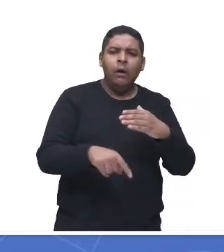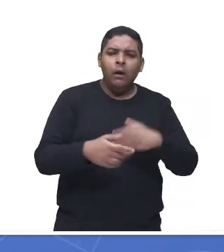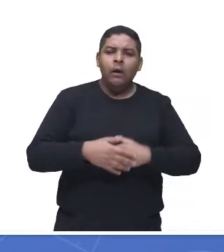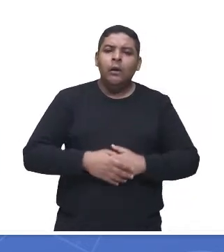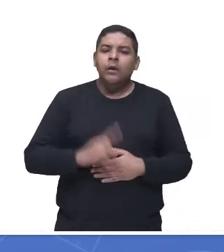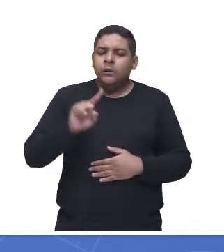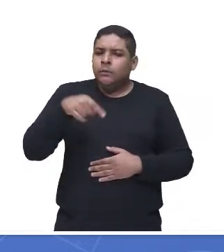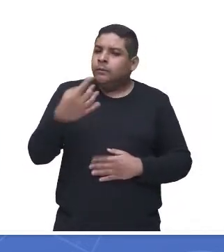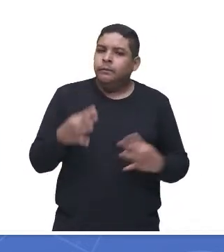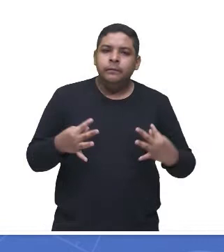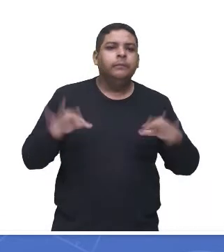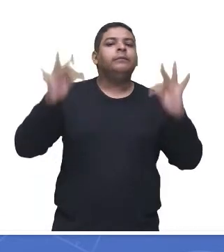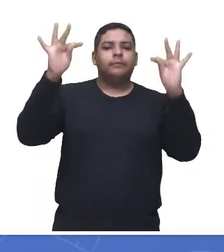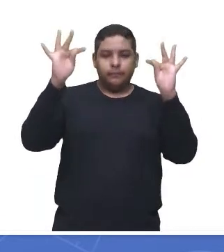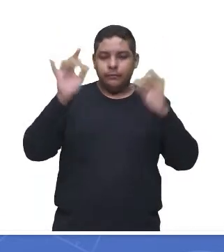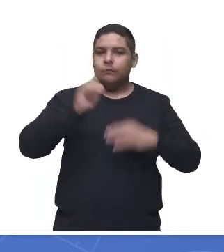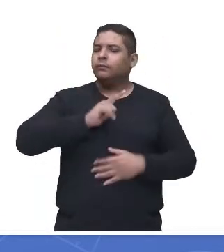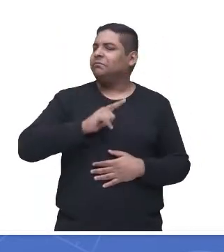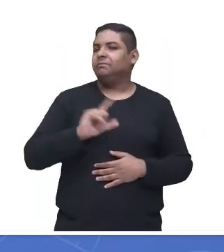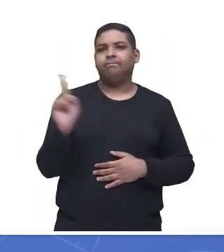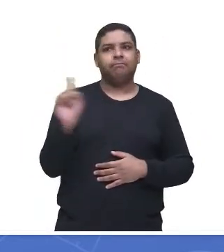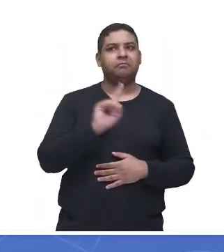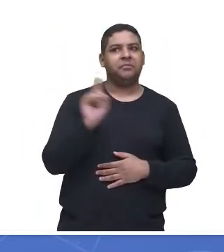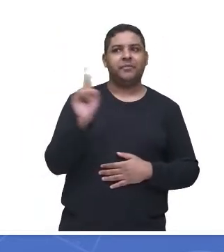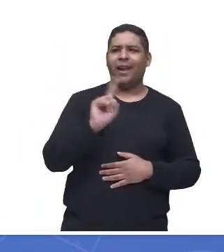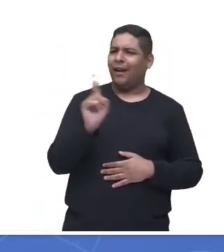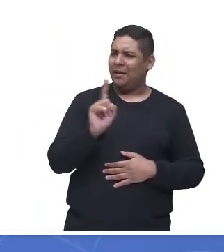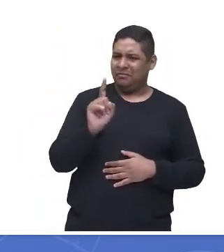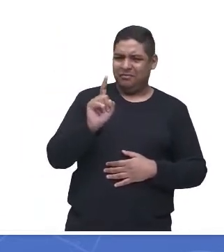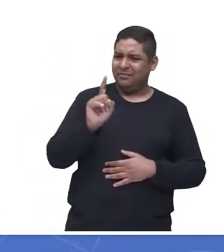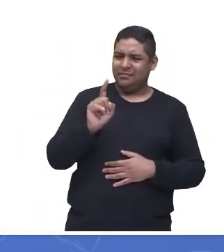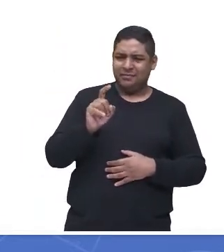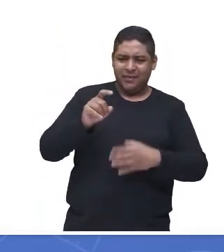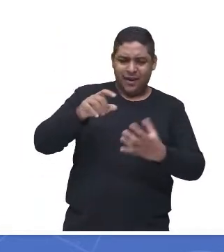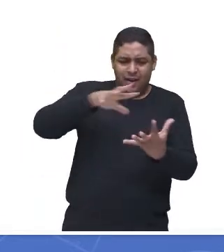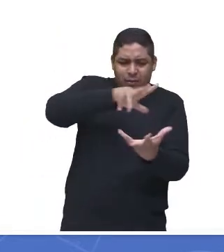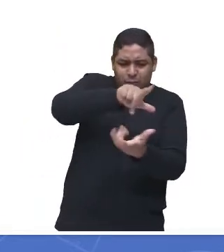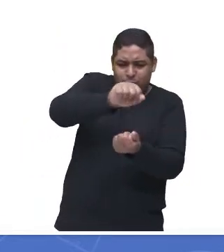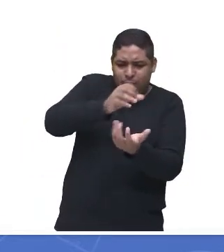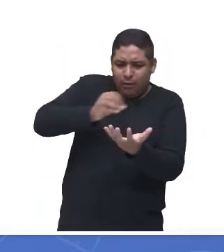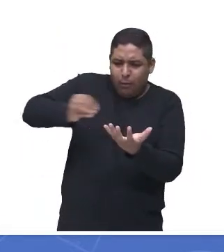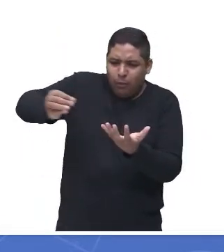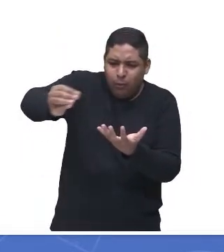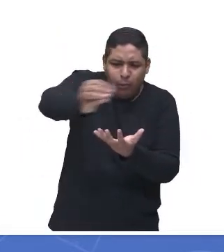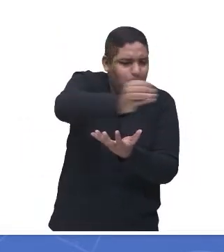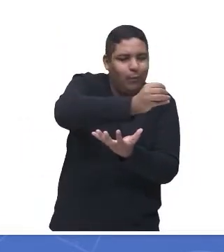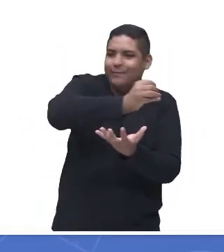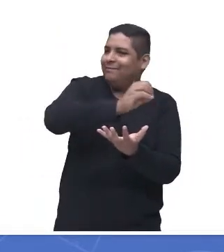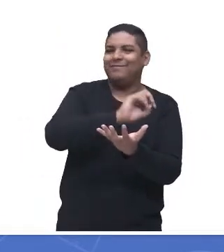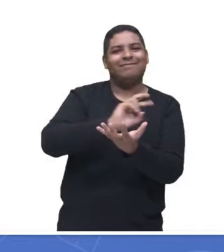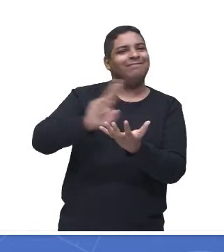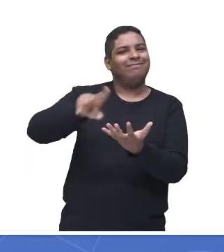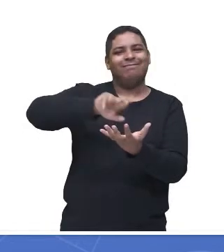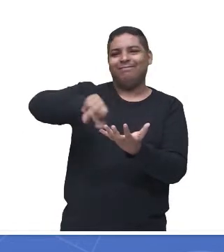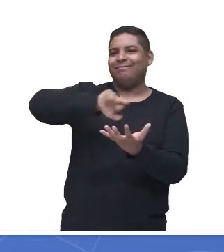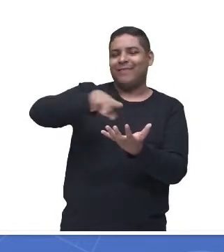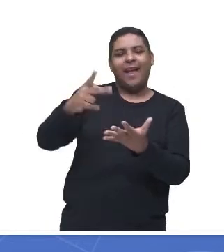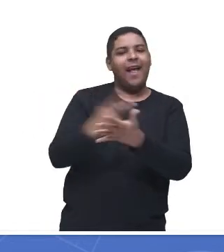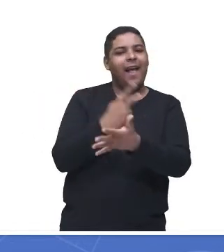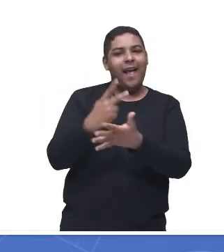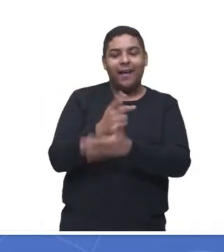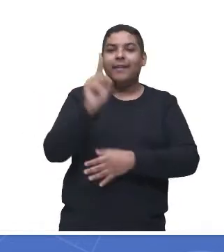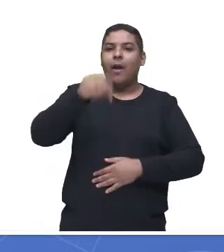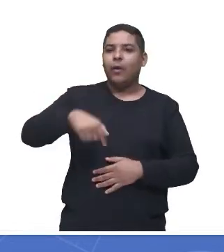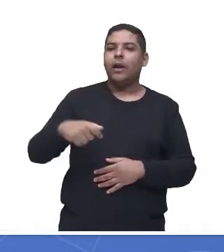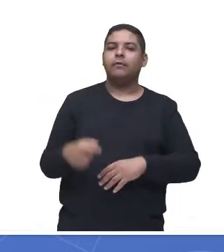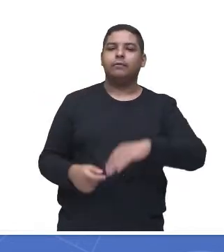depois, foi que ele então disse que não, que o modelo não é geocêntrico, não é a Terra que está no centro, é o Sol. E esse